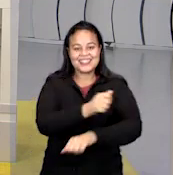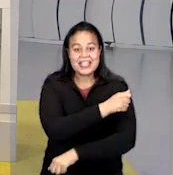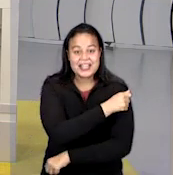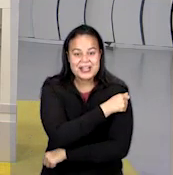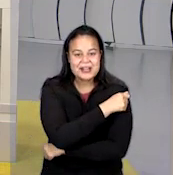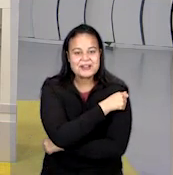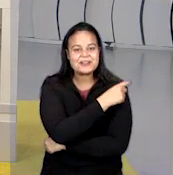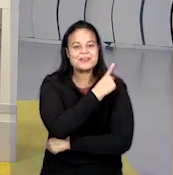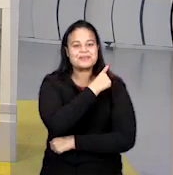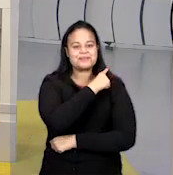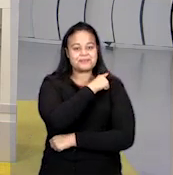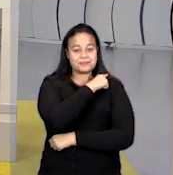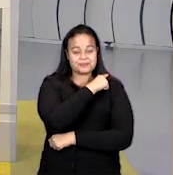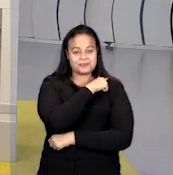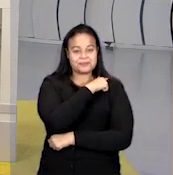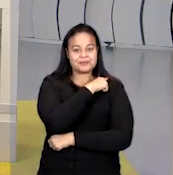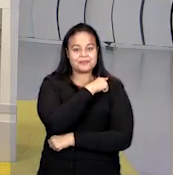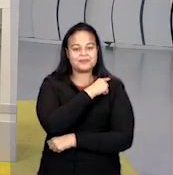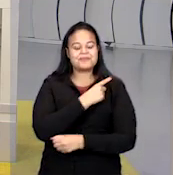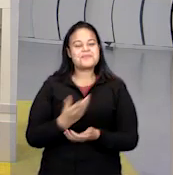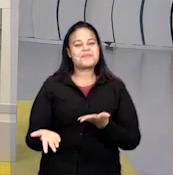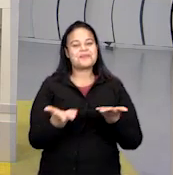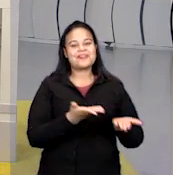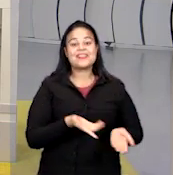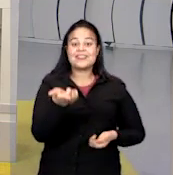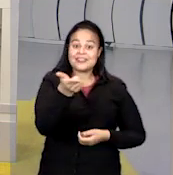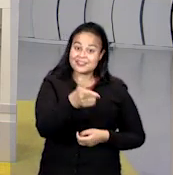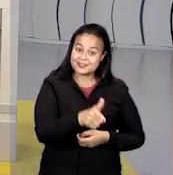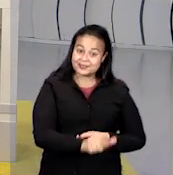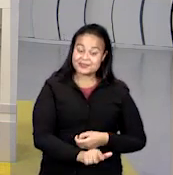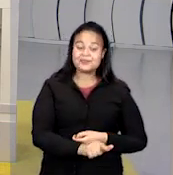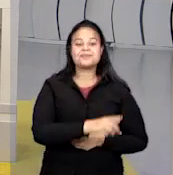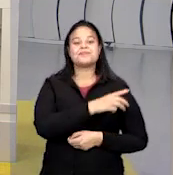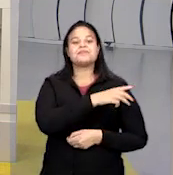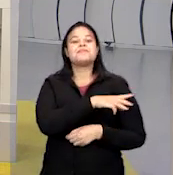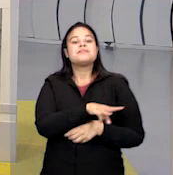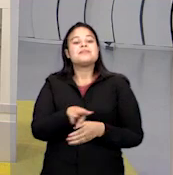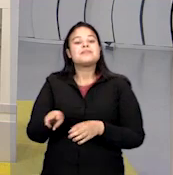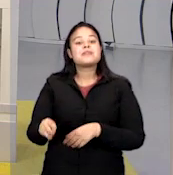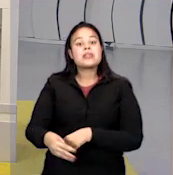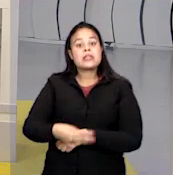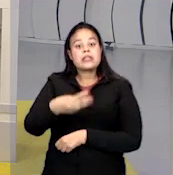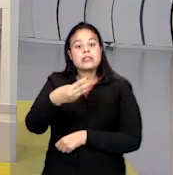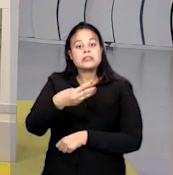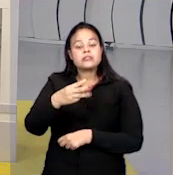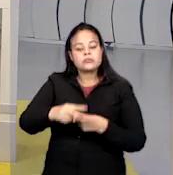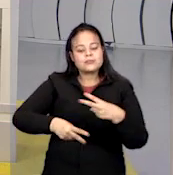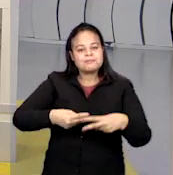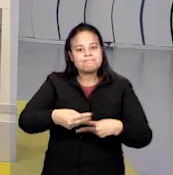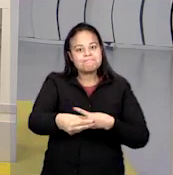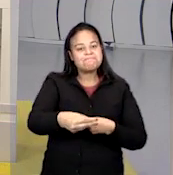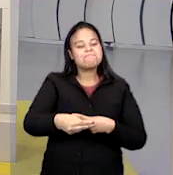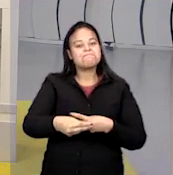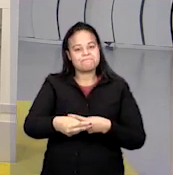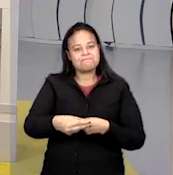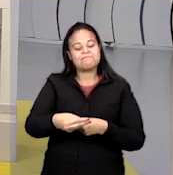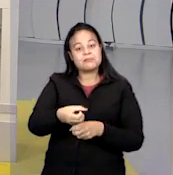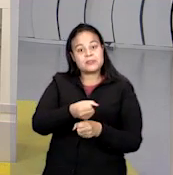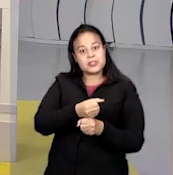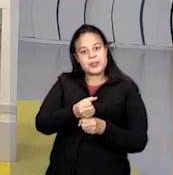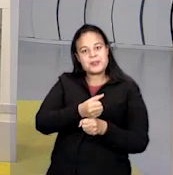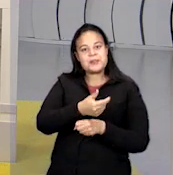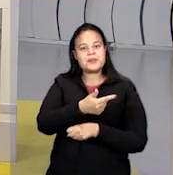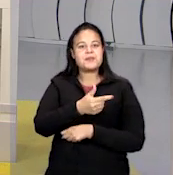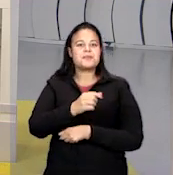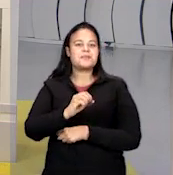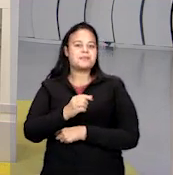do primeiro ano do ensino médio, sejam bem-vindos ao terceiro bimestre deste ano letivo de